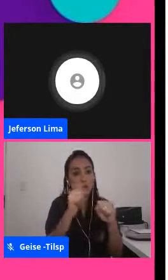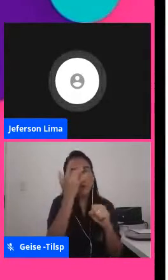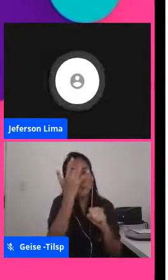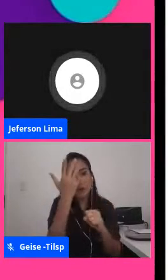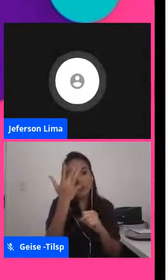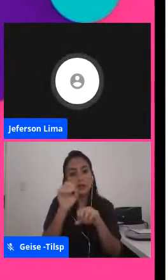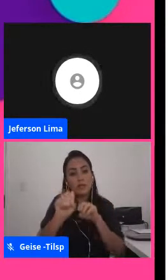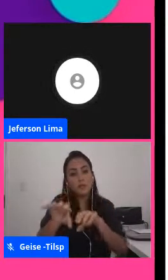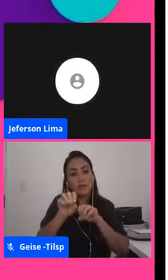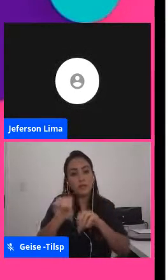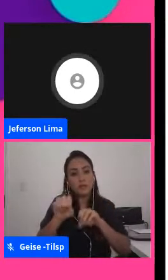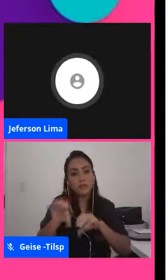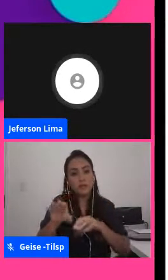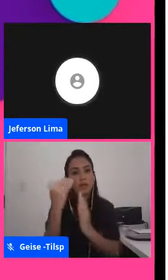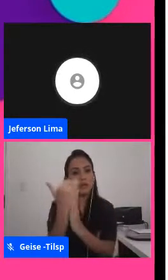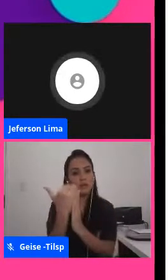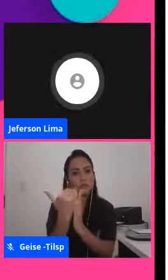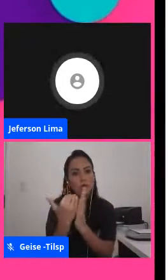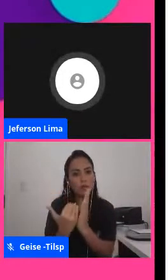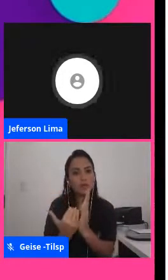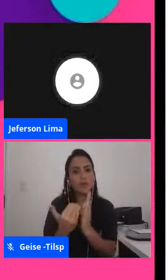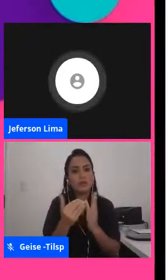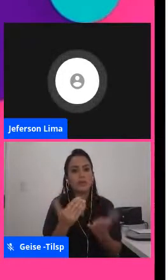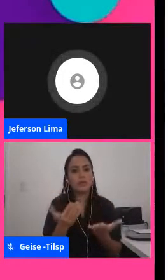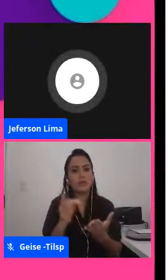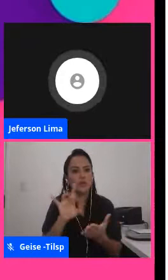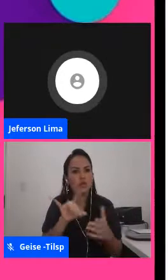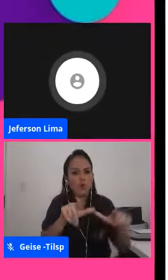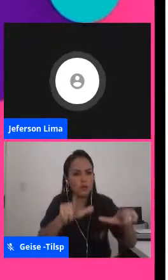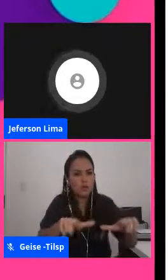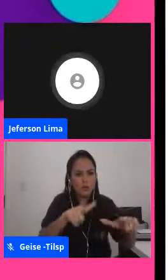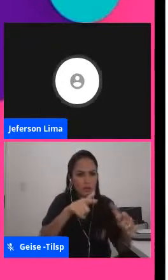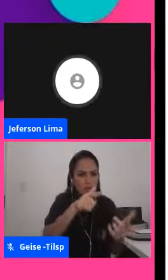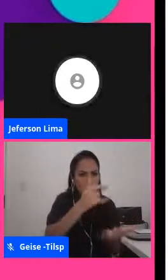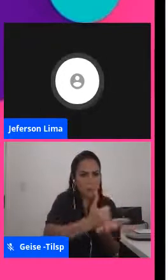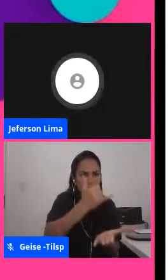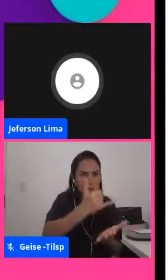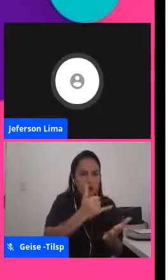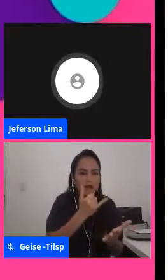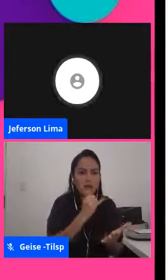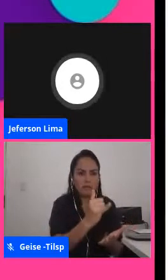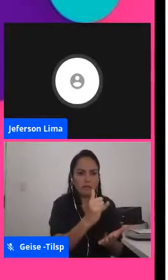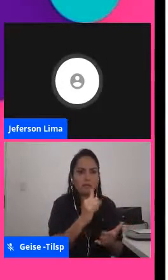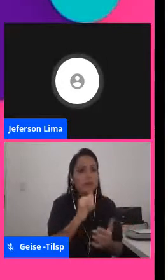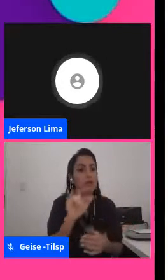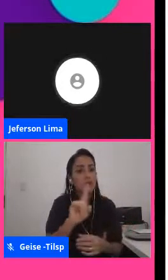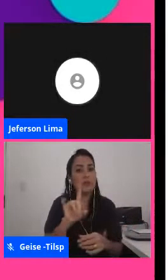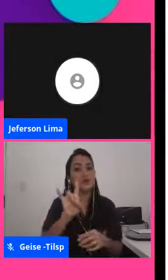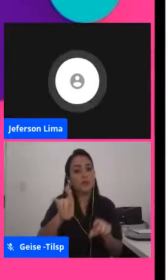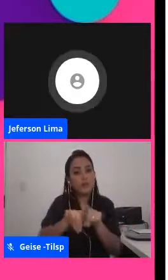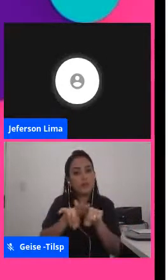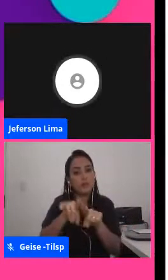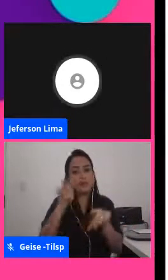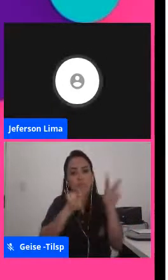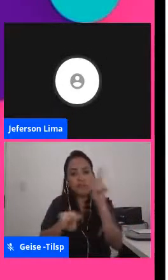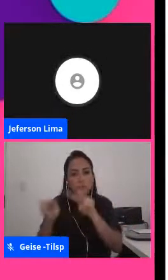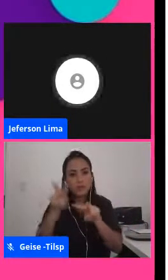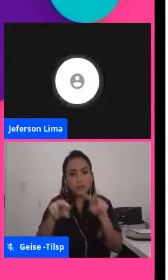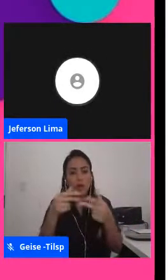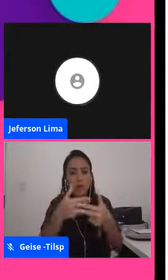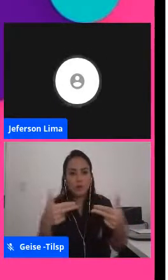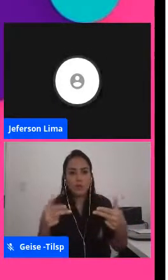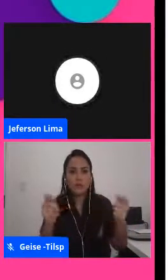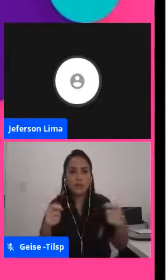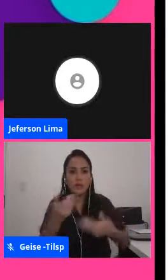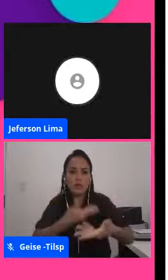questão de programação de placas, né? Como também programação visual. Você fazer coisas que se interagem na tela do